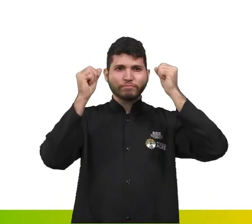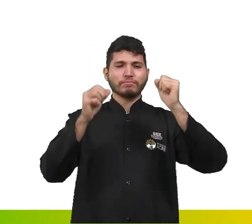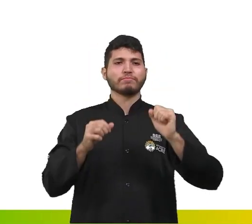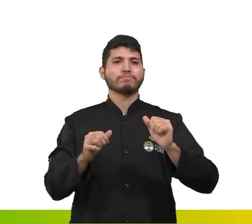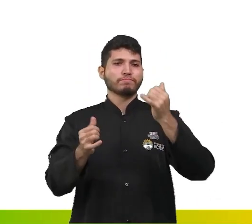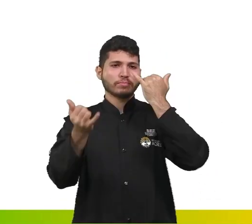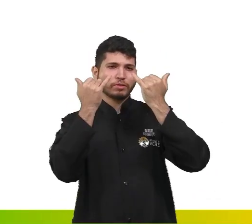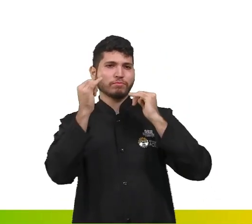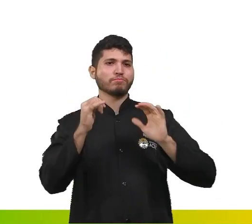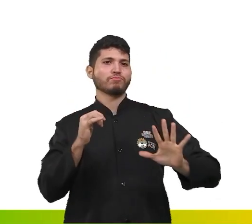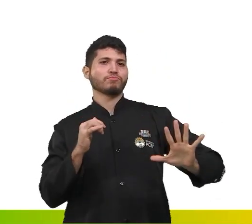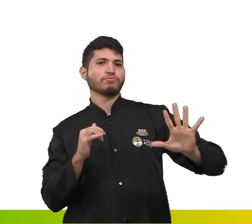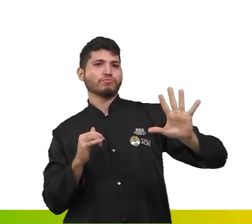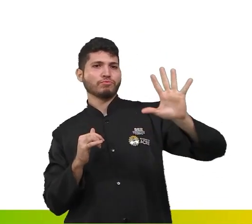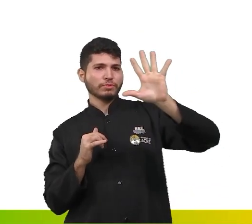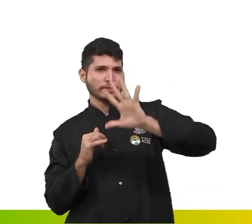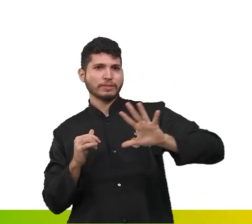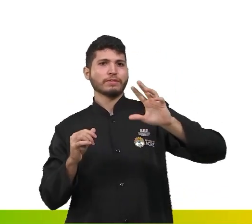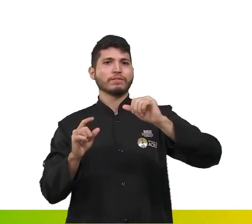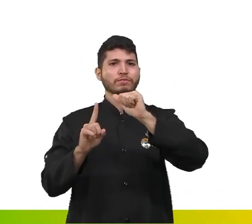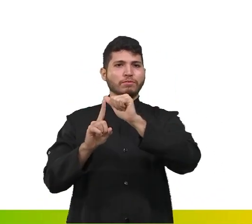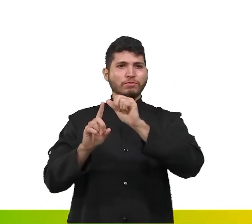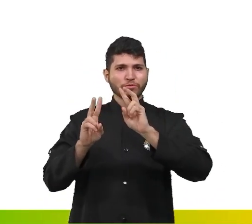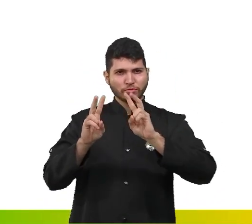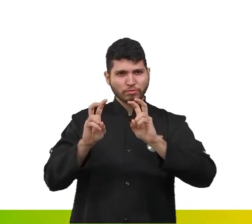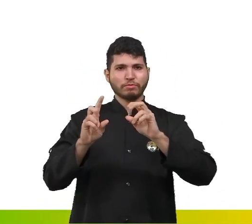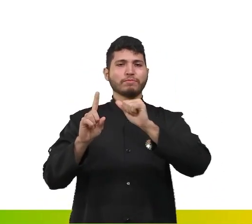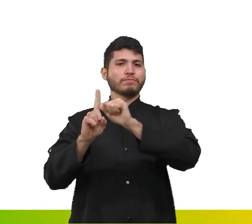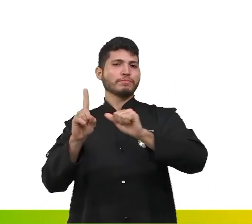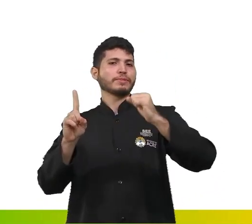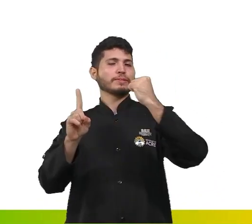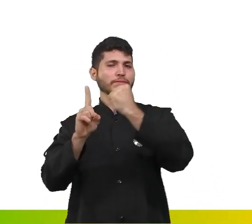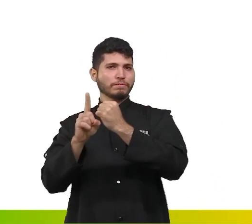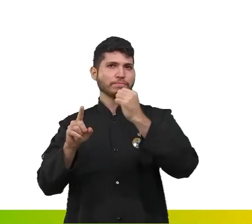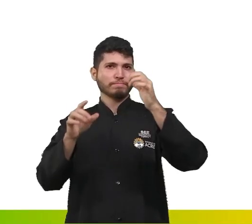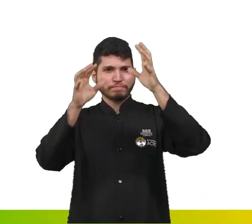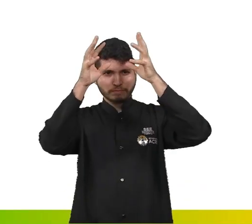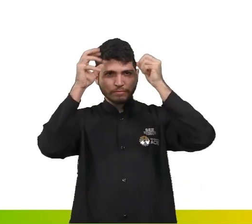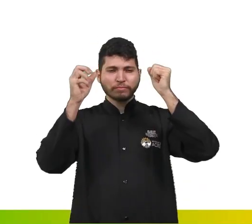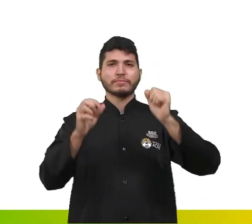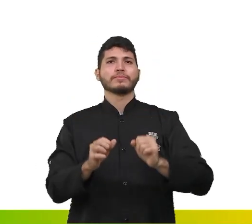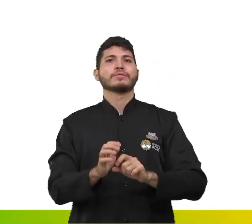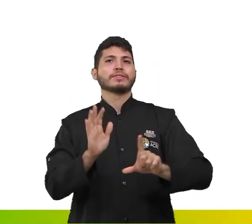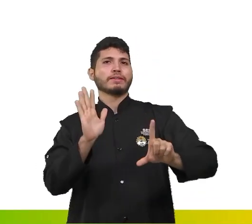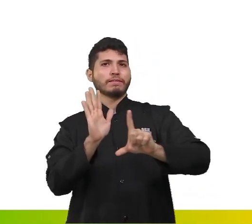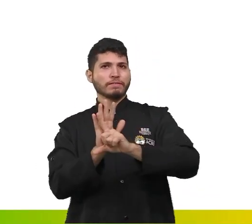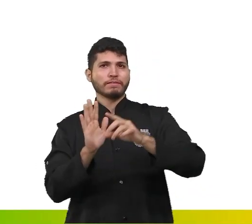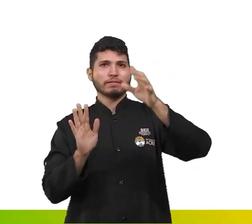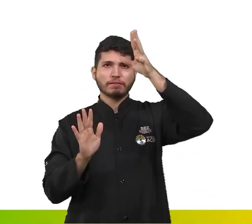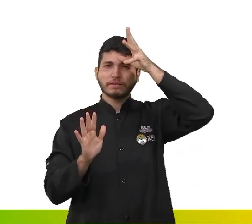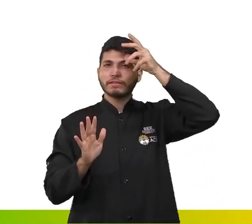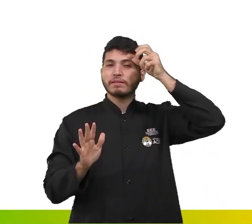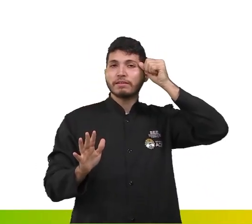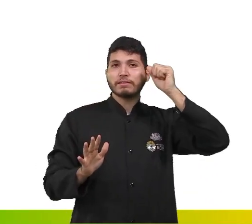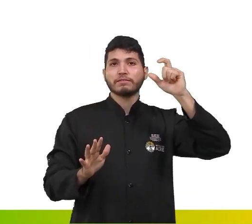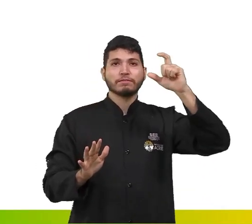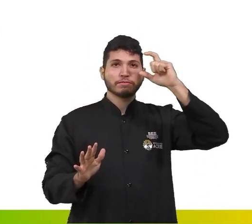e a Lei Maria da Penha, que foi um marco, né, na luta da violência contra a mulher.